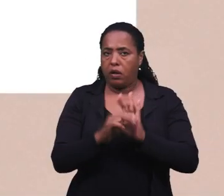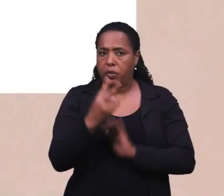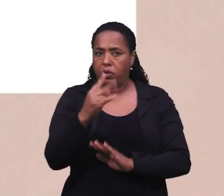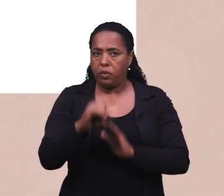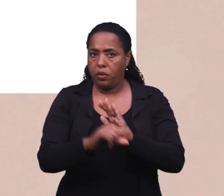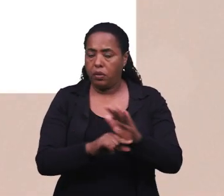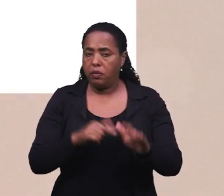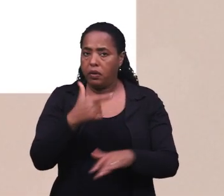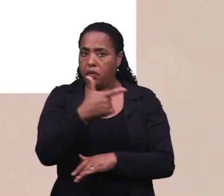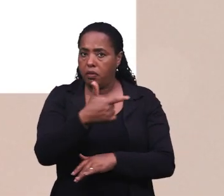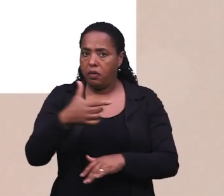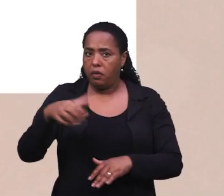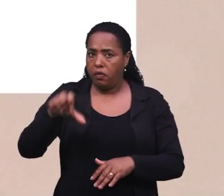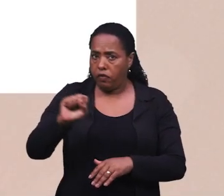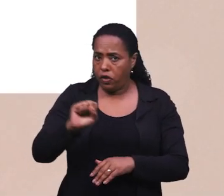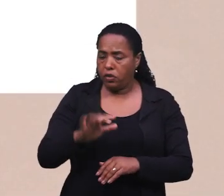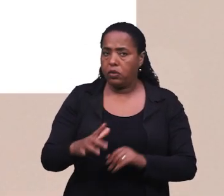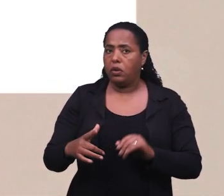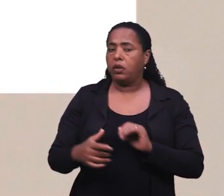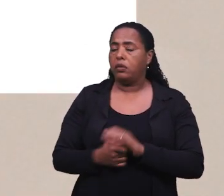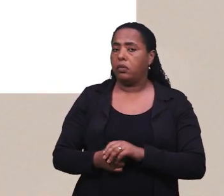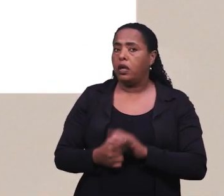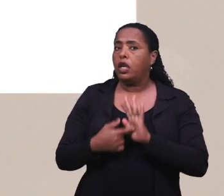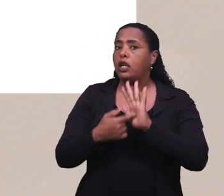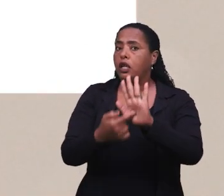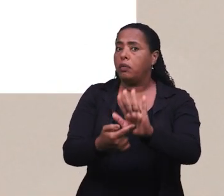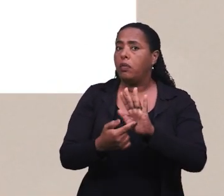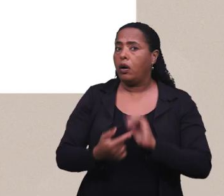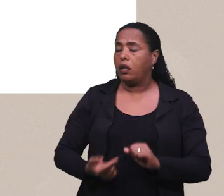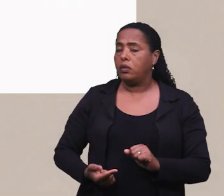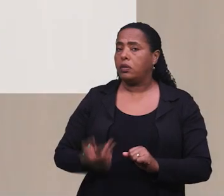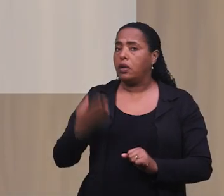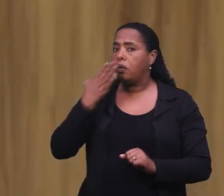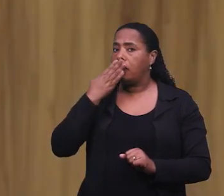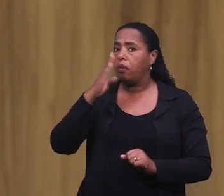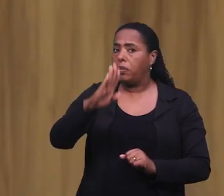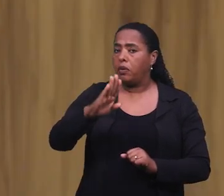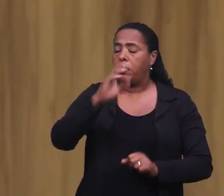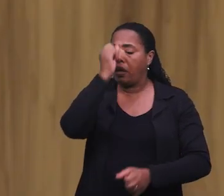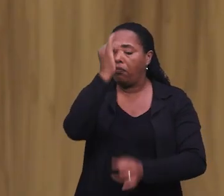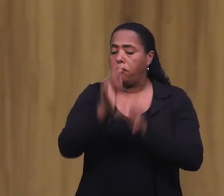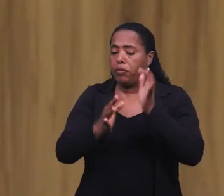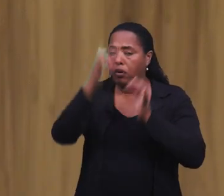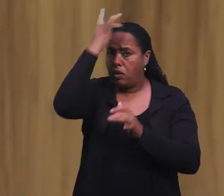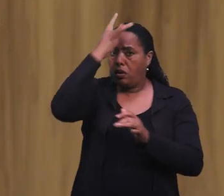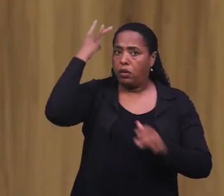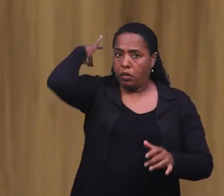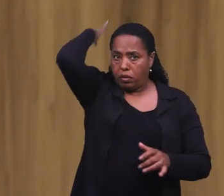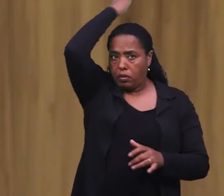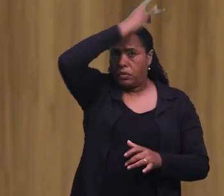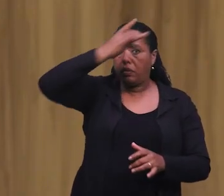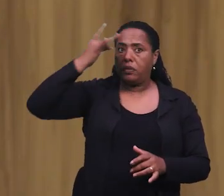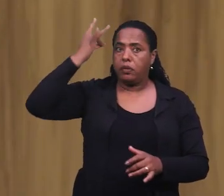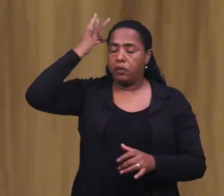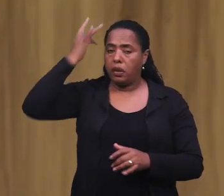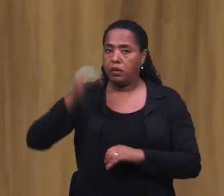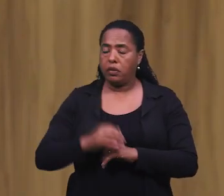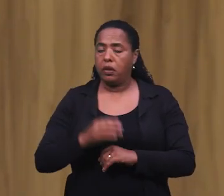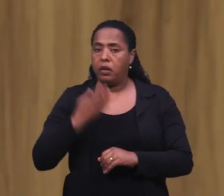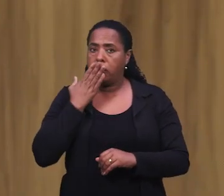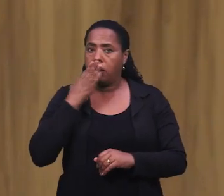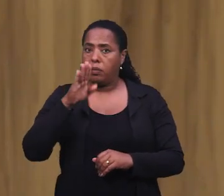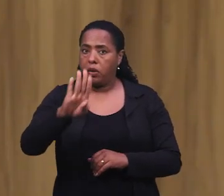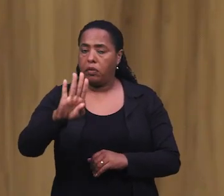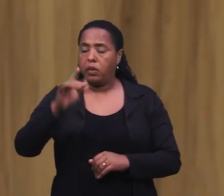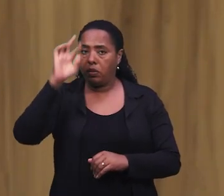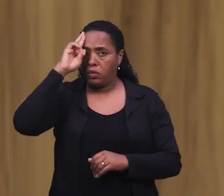sonhos, e os vossos mancebos terão visões. Então, a palavra que cita, os vossos velhos